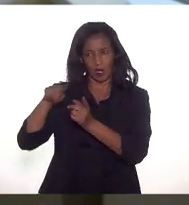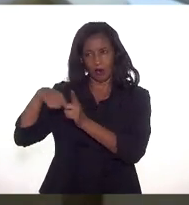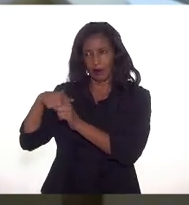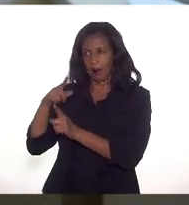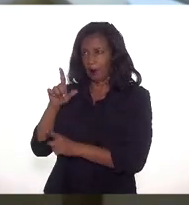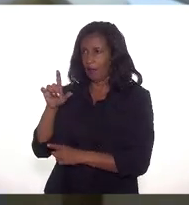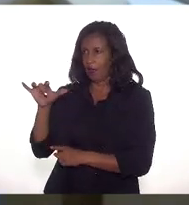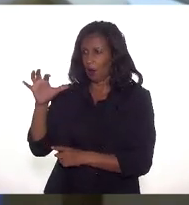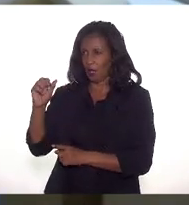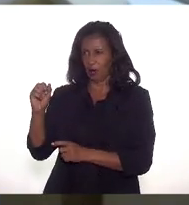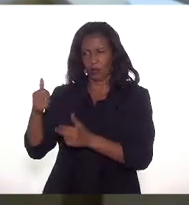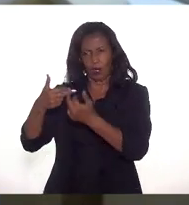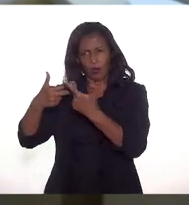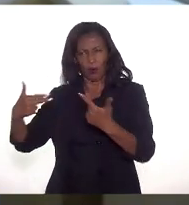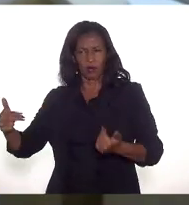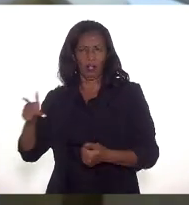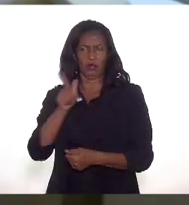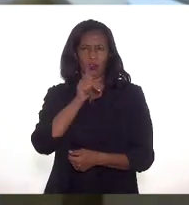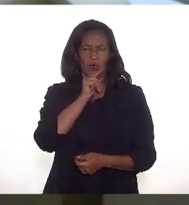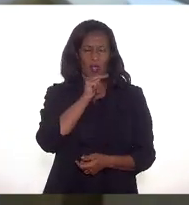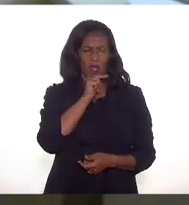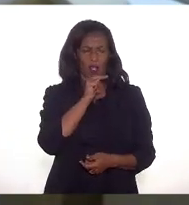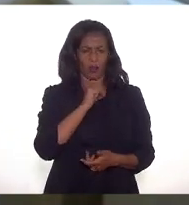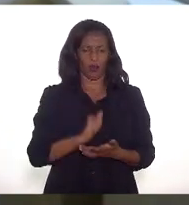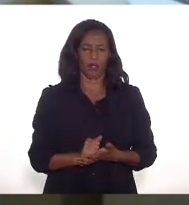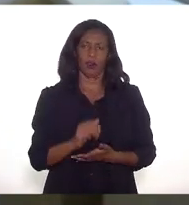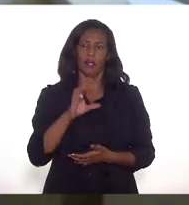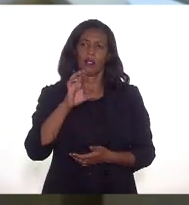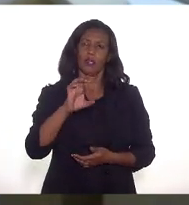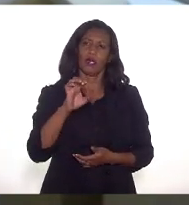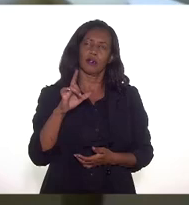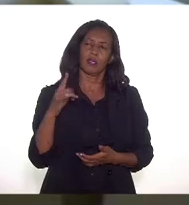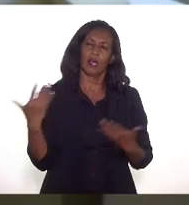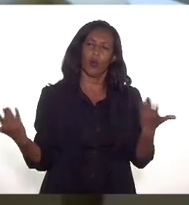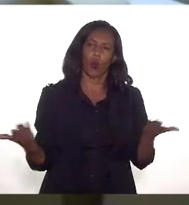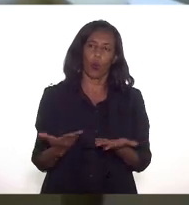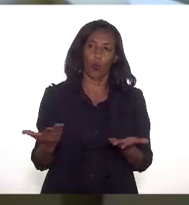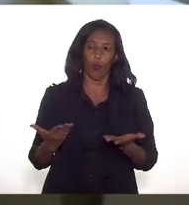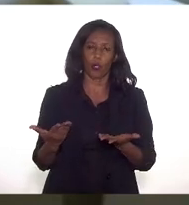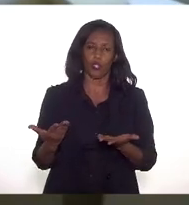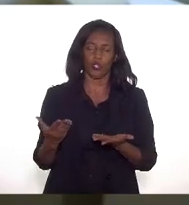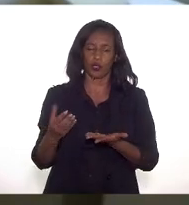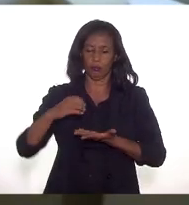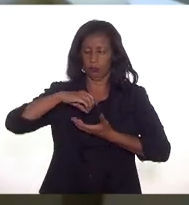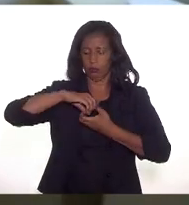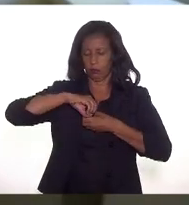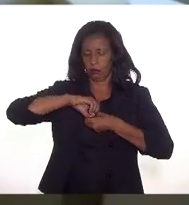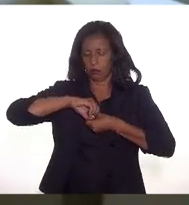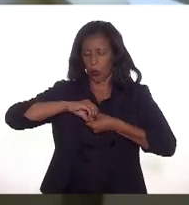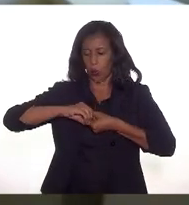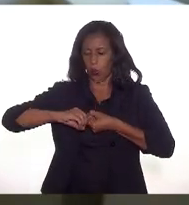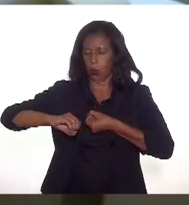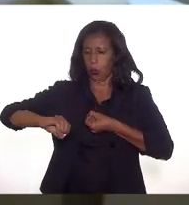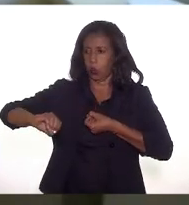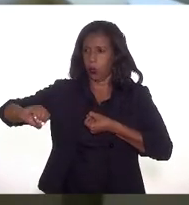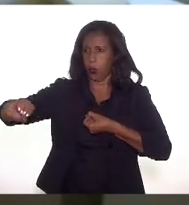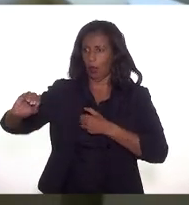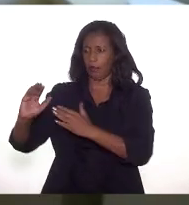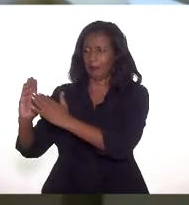a qualidade da água que a SEDAI hoje entrega à população é muito